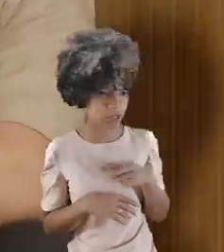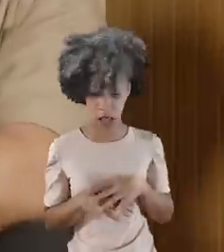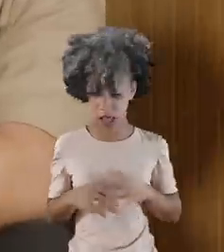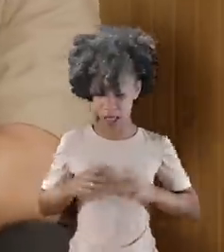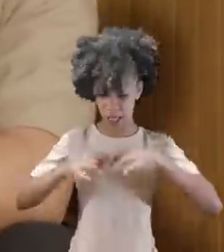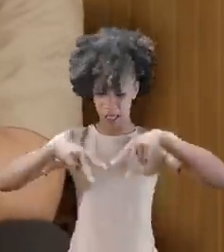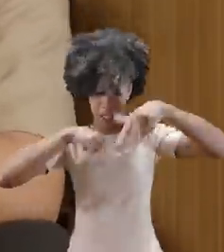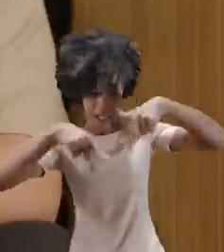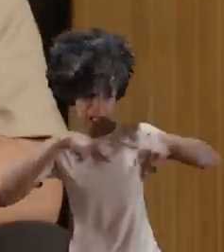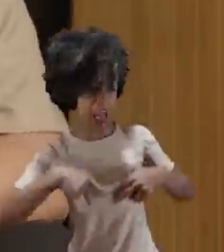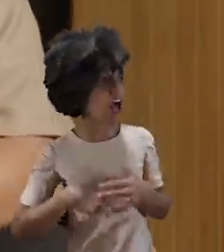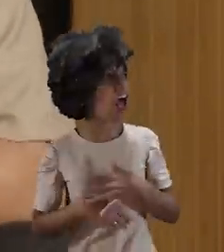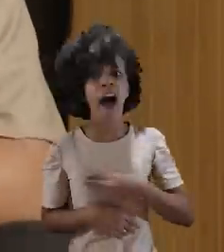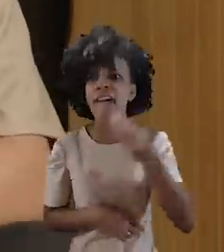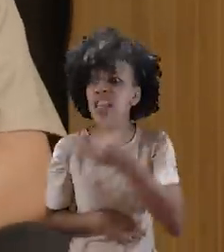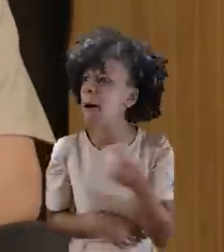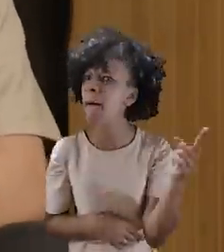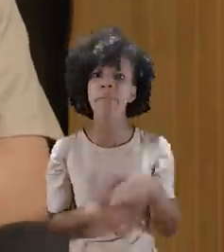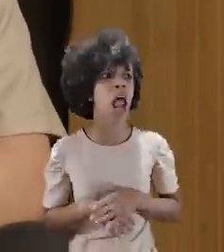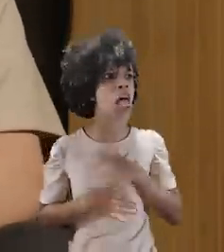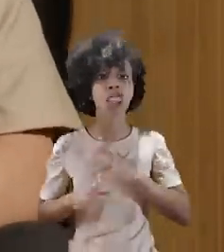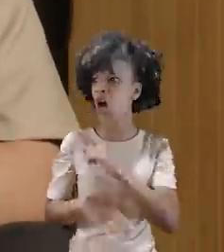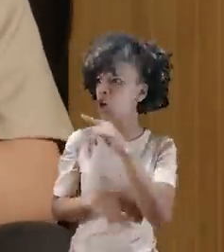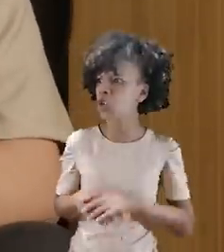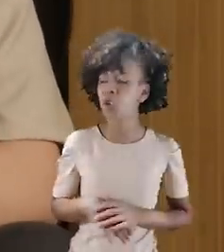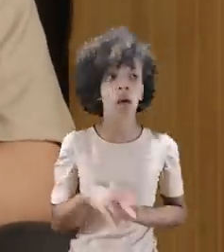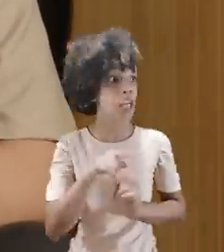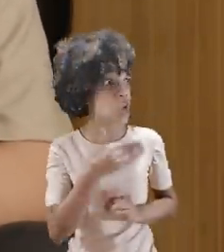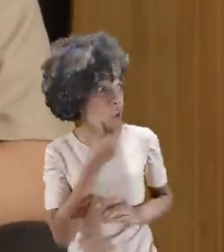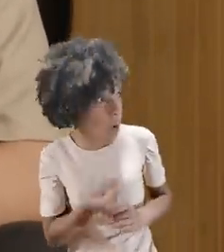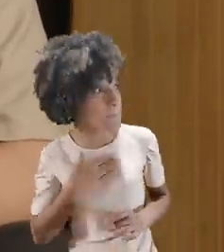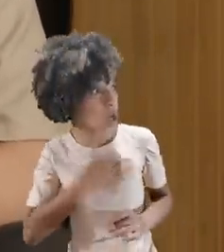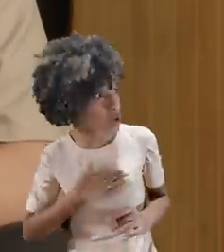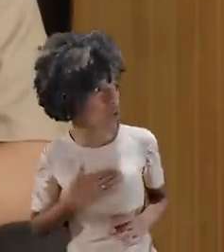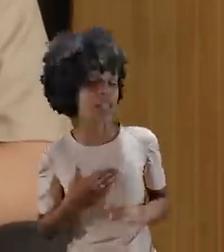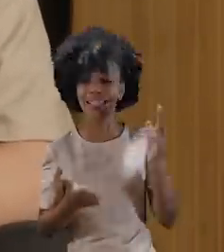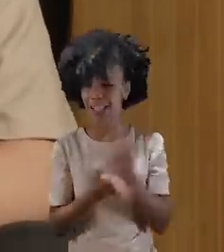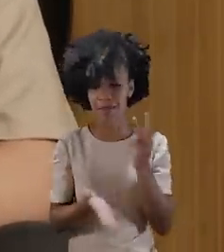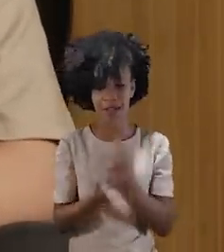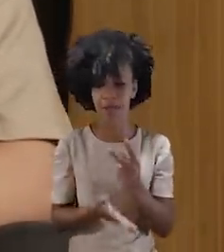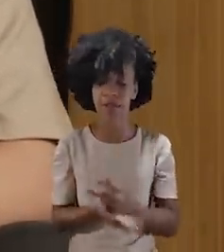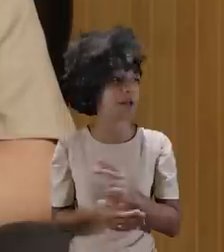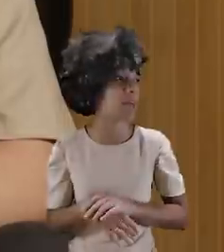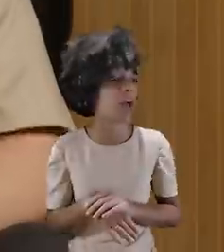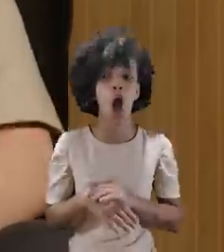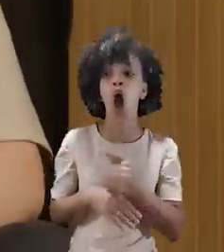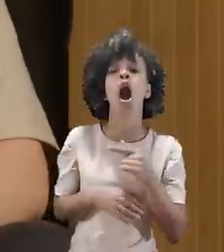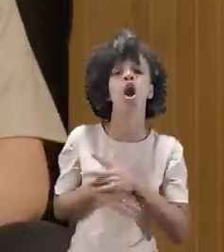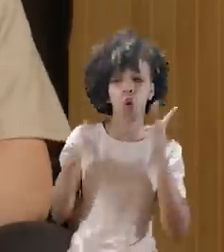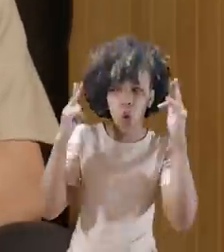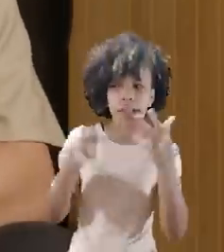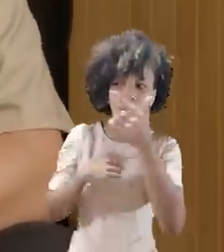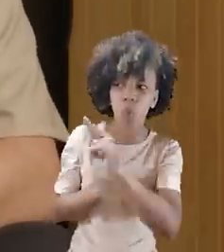meu cartão na maquineta filha da mas ela não gostou do meu corte e ele gostou Então toda vez que ele ia lá e fosse uma cortei com o